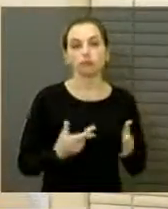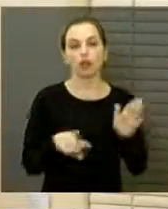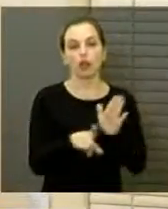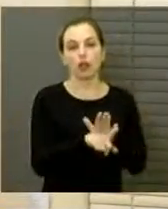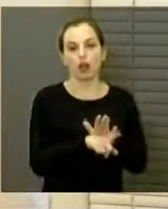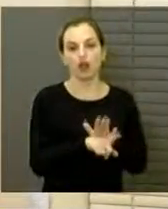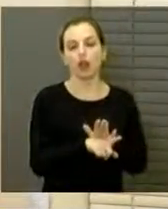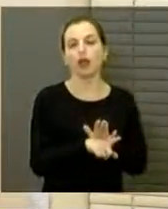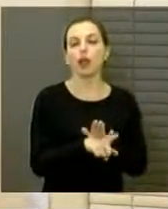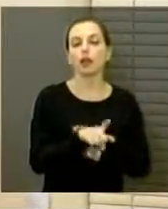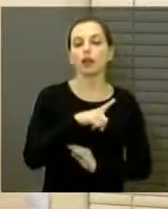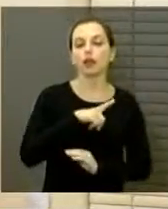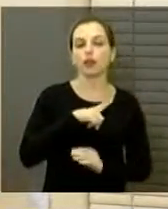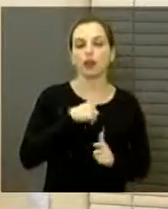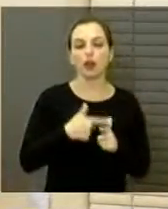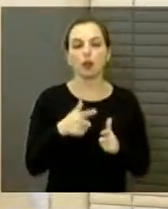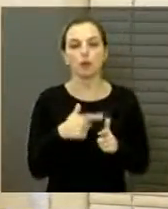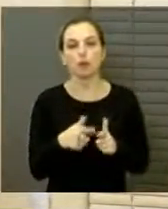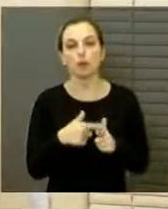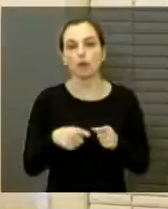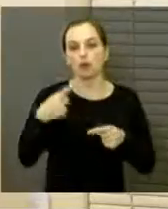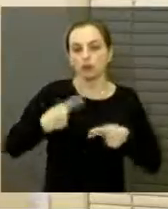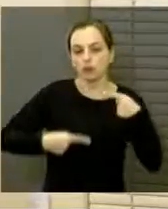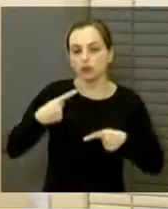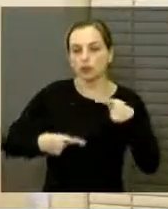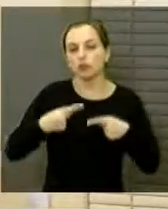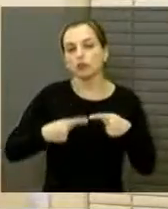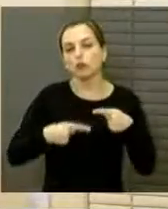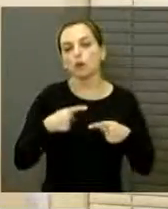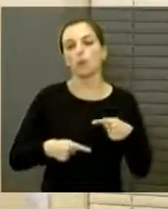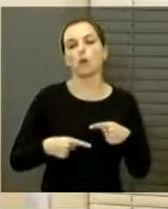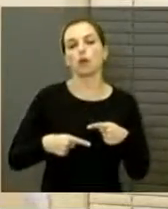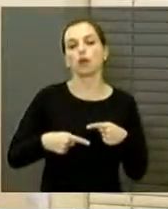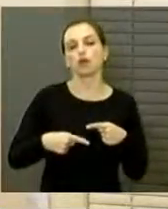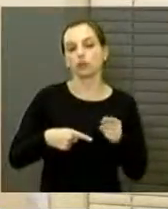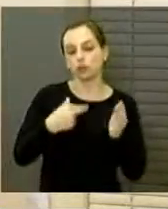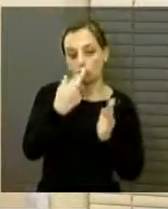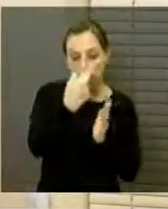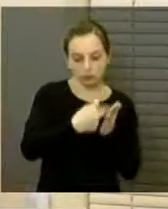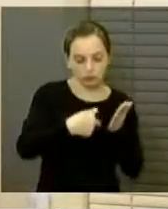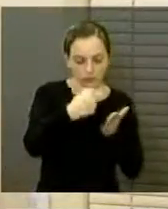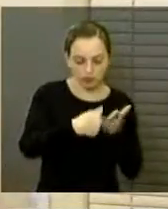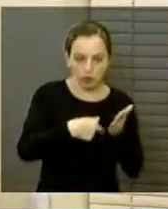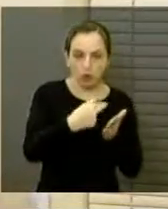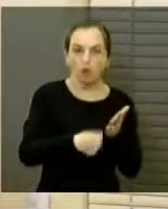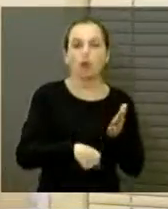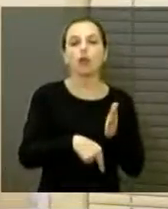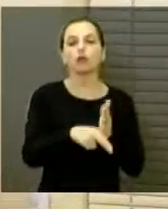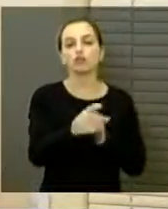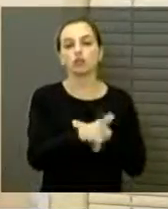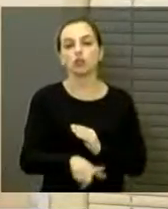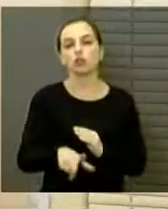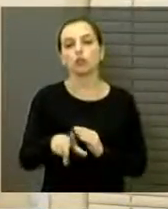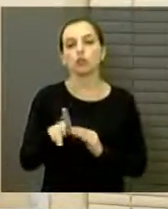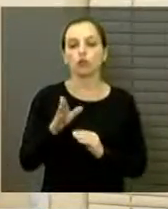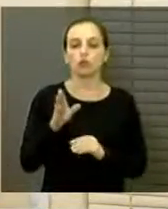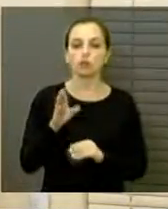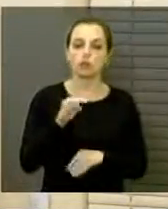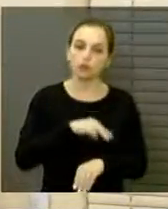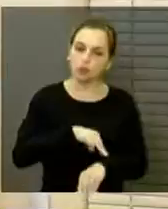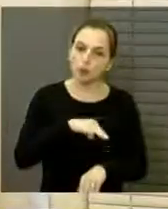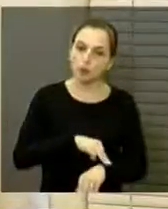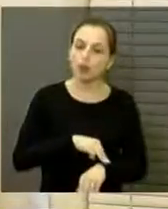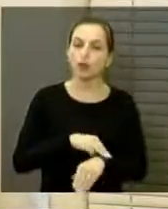ela tem um monte de problema que a gente discute há muito tempo e ela passa por uma revisão, nesse momento ainda,